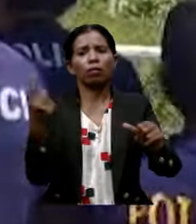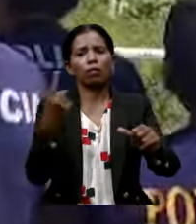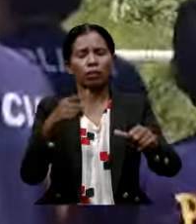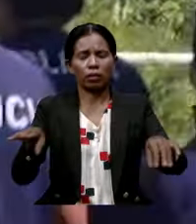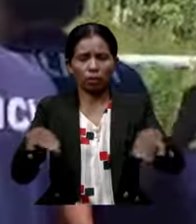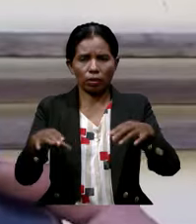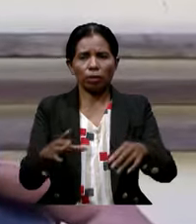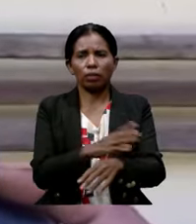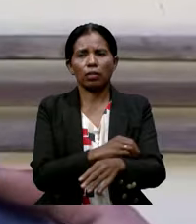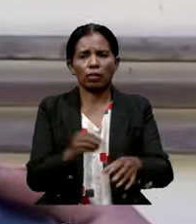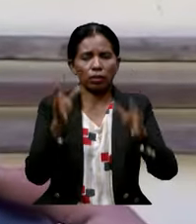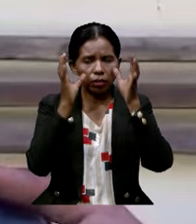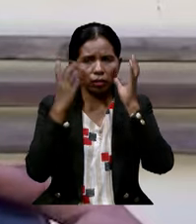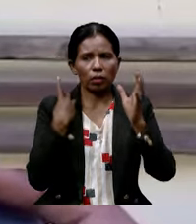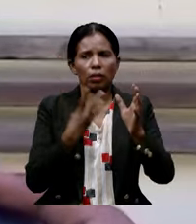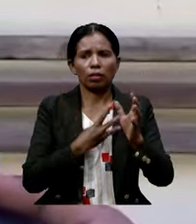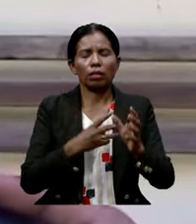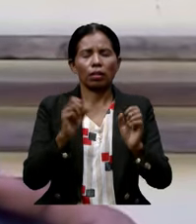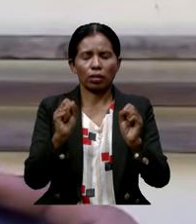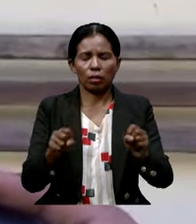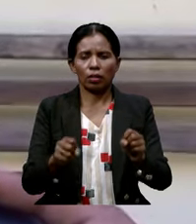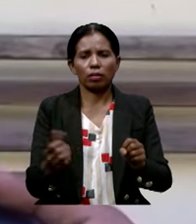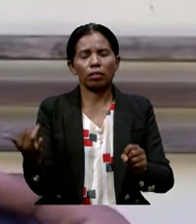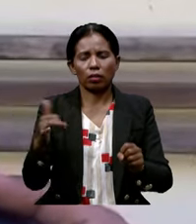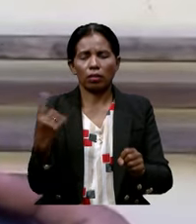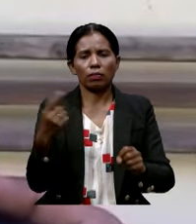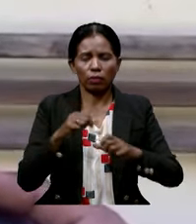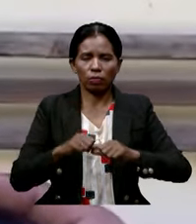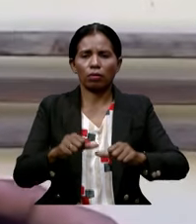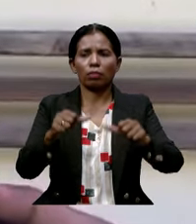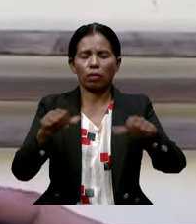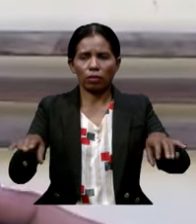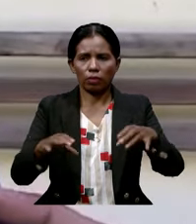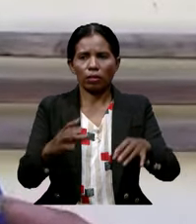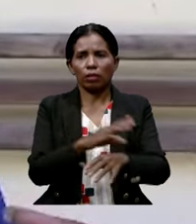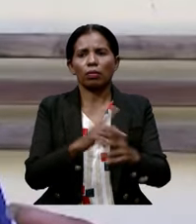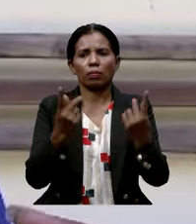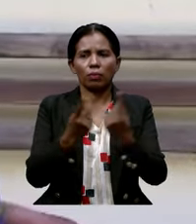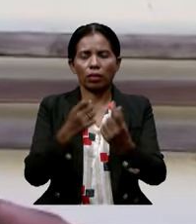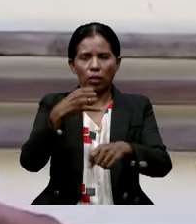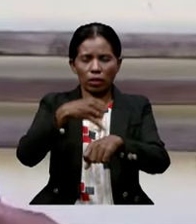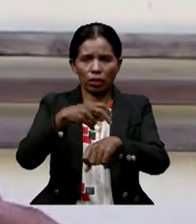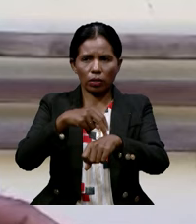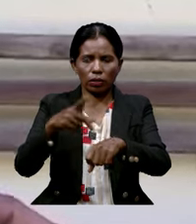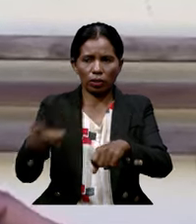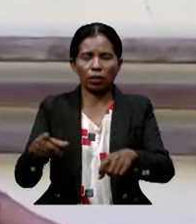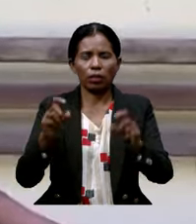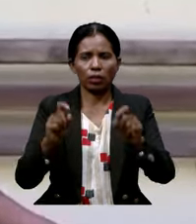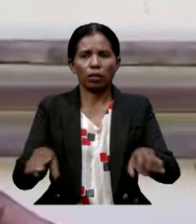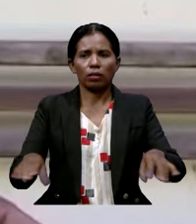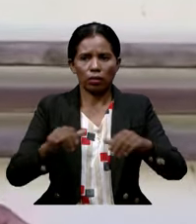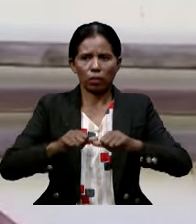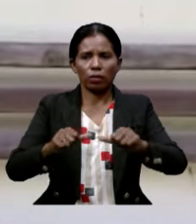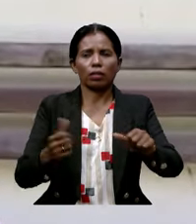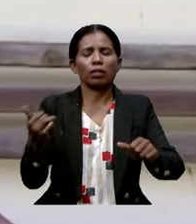de nene, si la jolara triste y te vele dejan obligan para na fatin tamba de taurin dani, tamba si la compañía internacional lida, ma que obligan na fatin la avame, sa